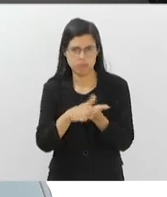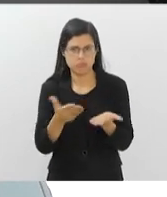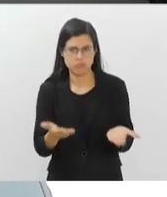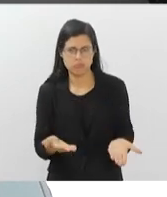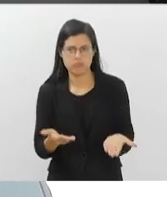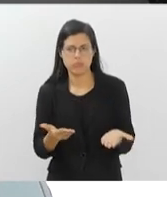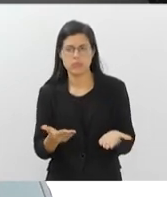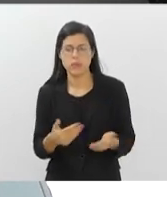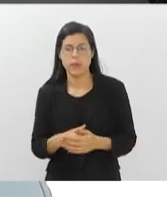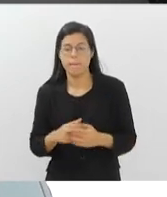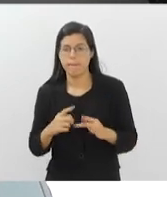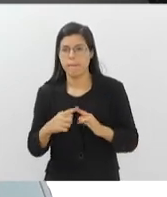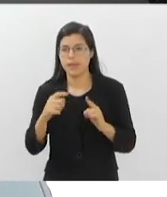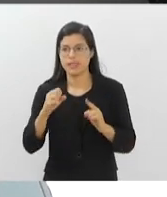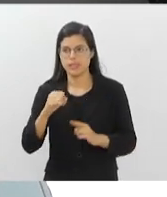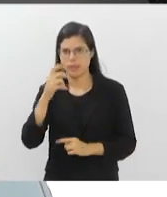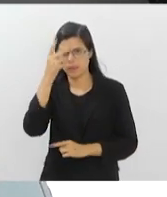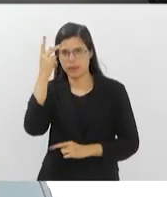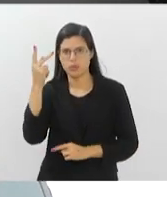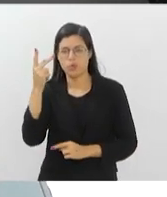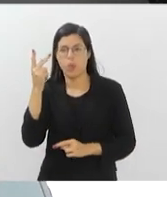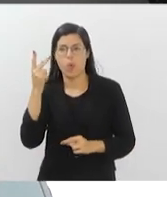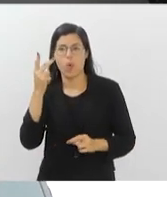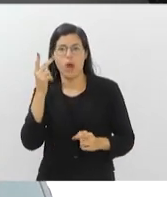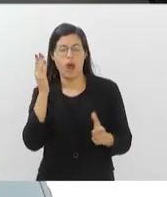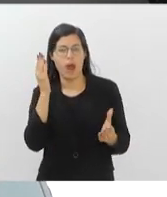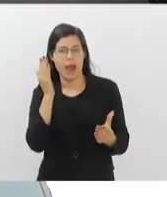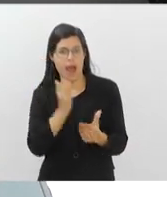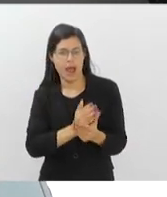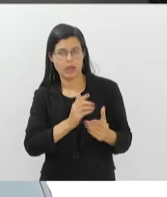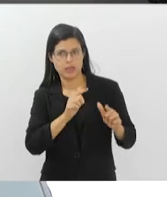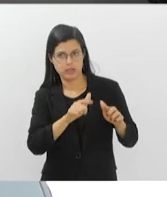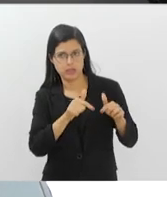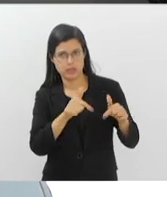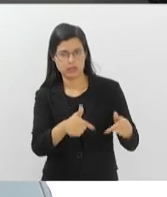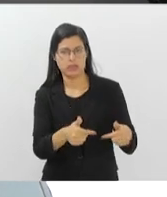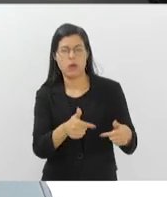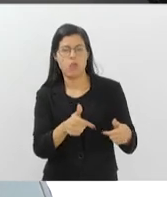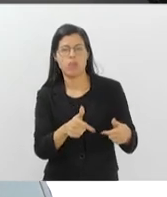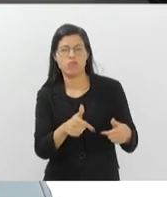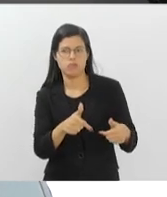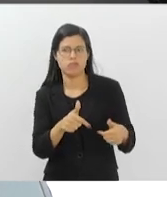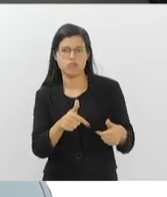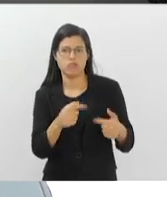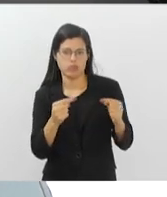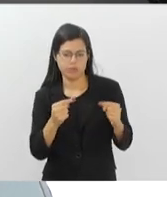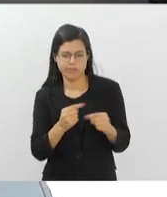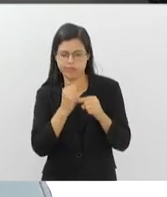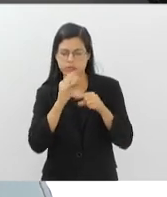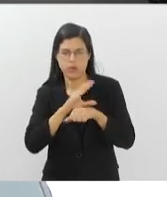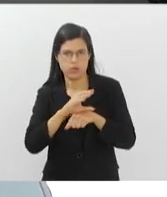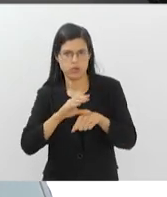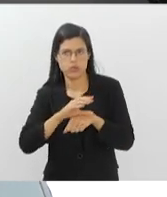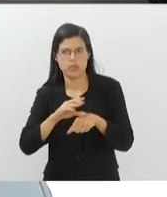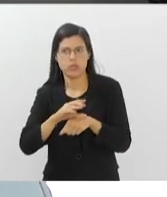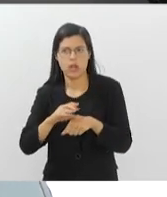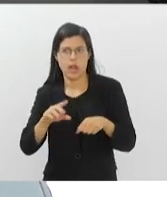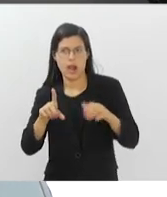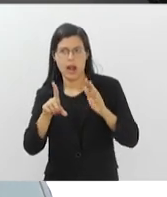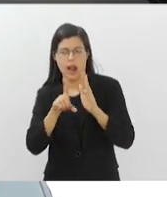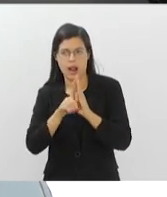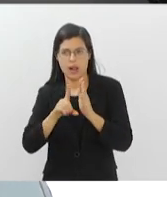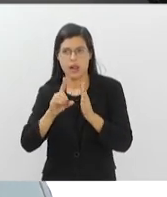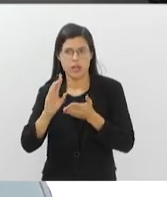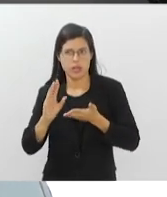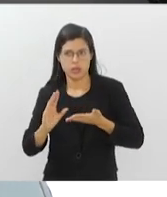alguém entrar com uma ação direta de inconstitucionalidade por vício de iniciativa, a lei do